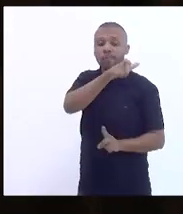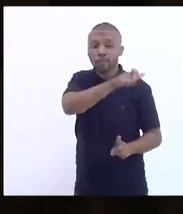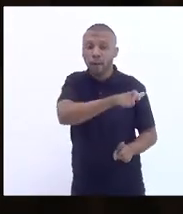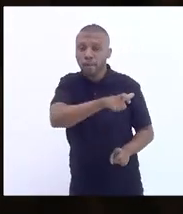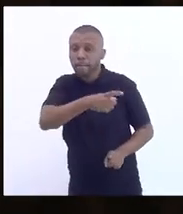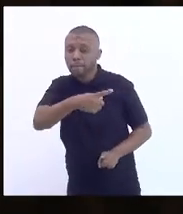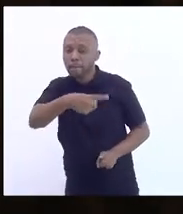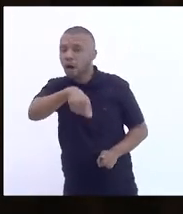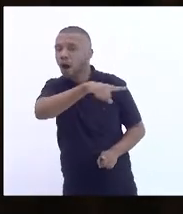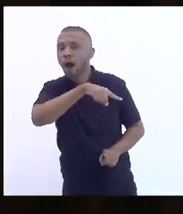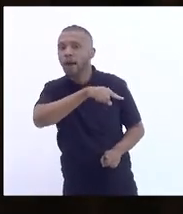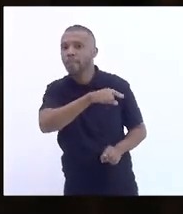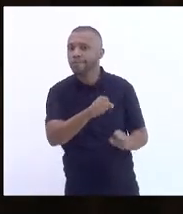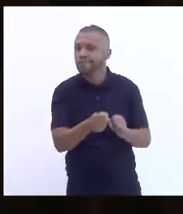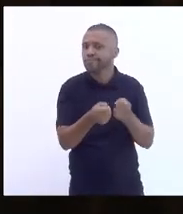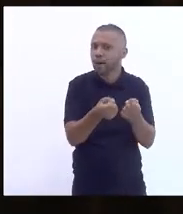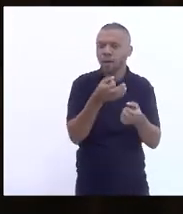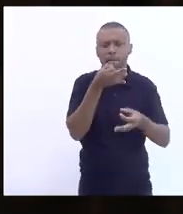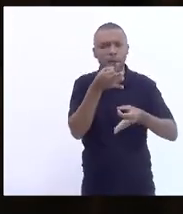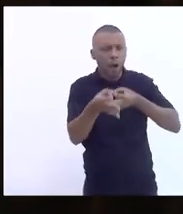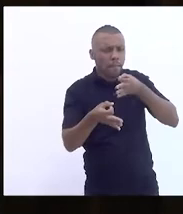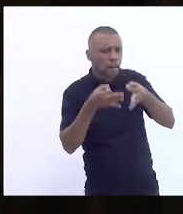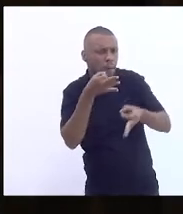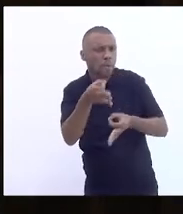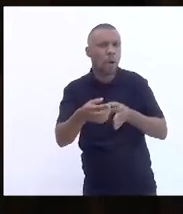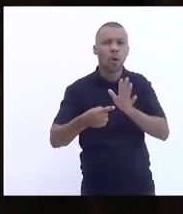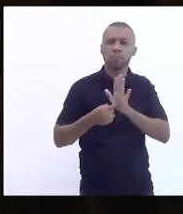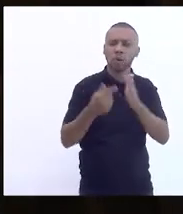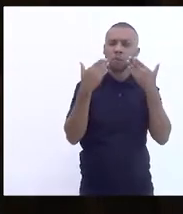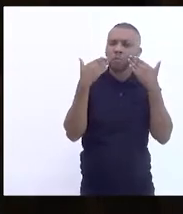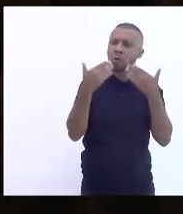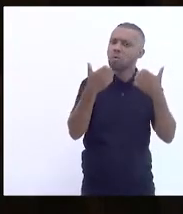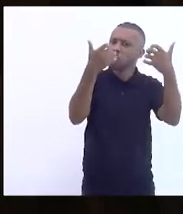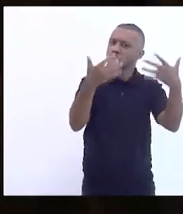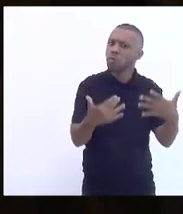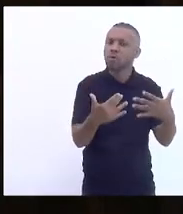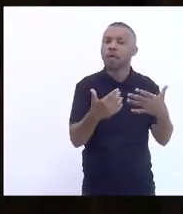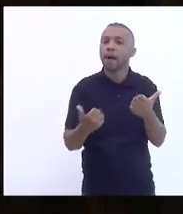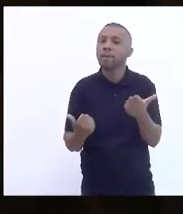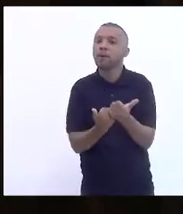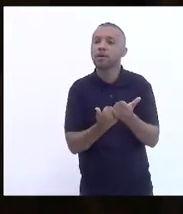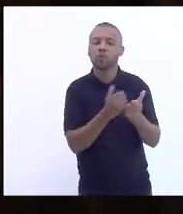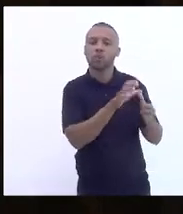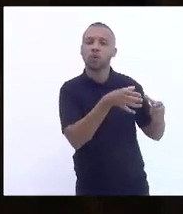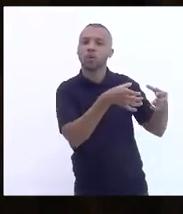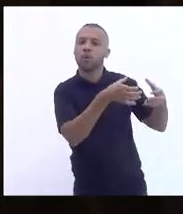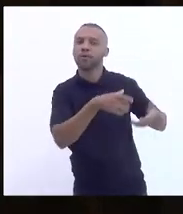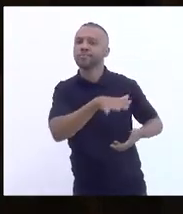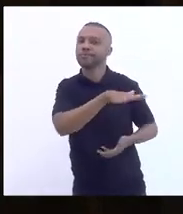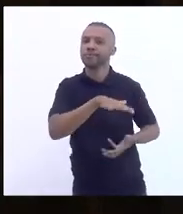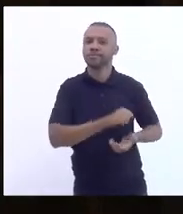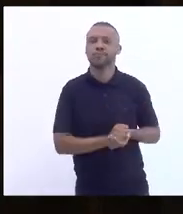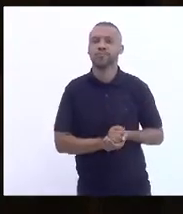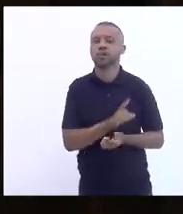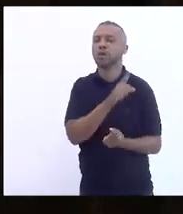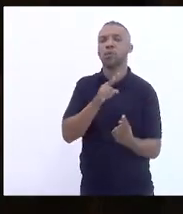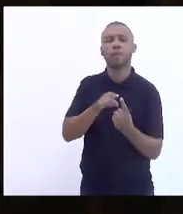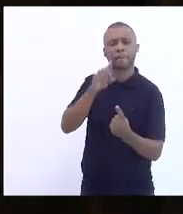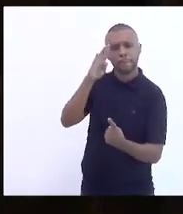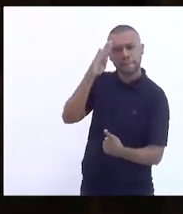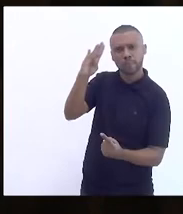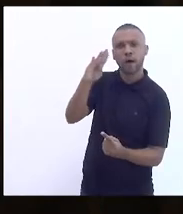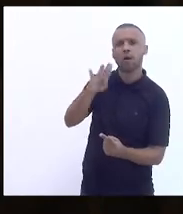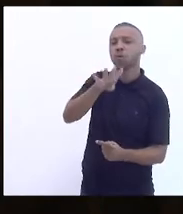direitos humanos Oi Alice colocando se expondo em favor de seus coletivos então o escopo do programa É